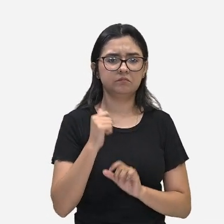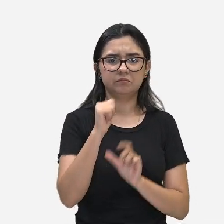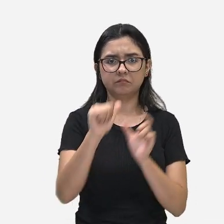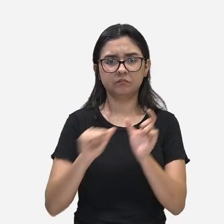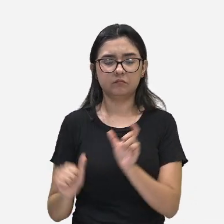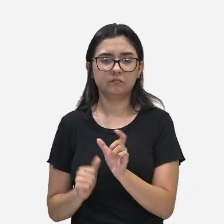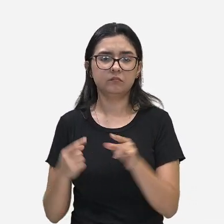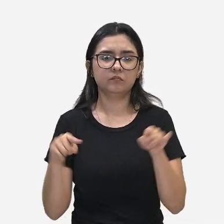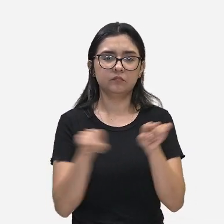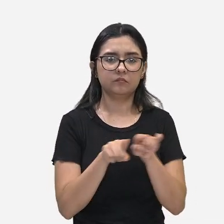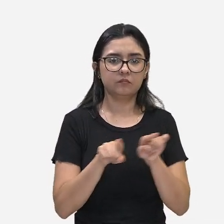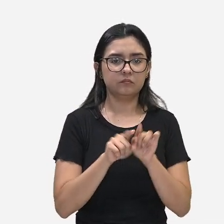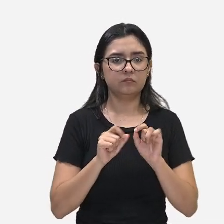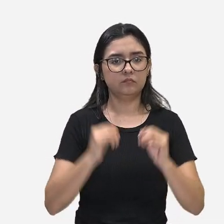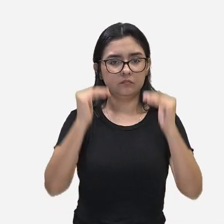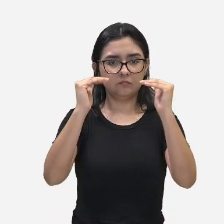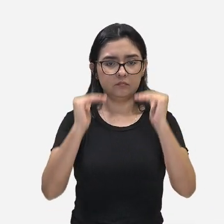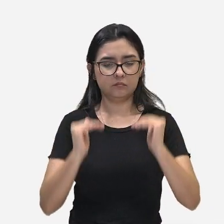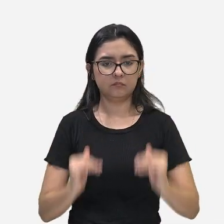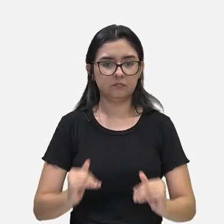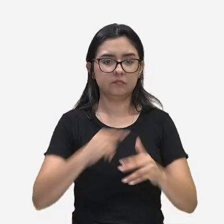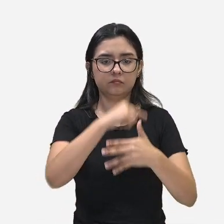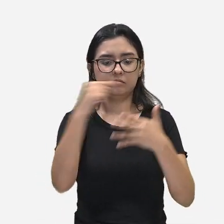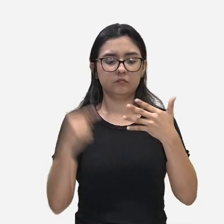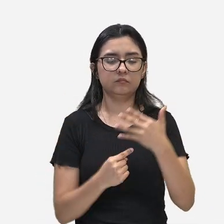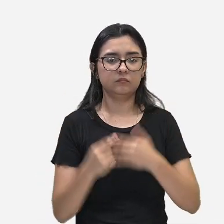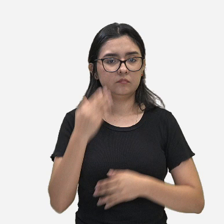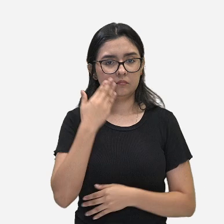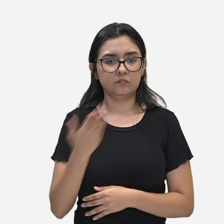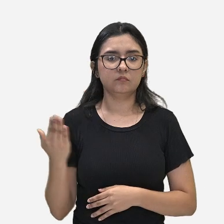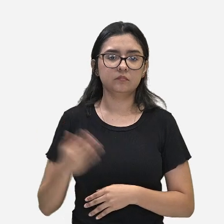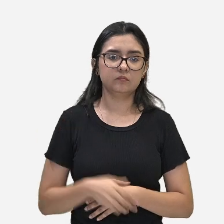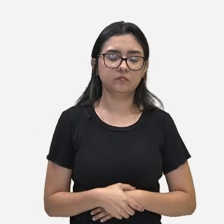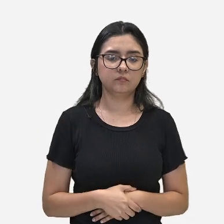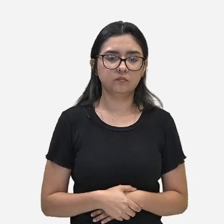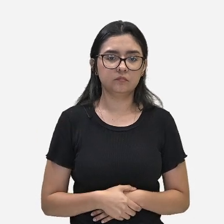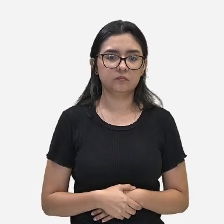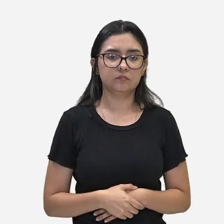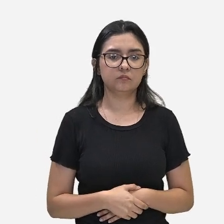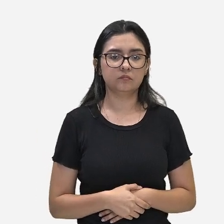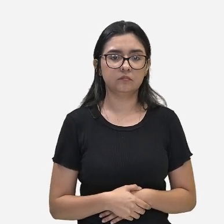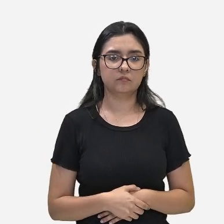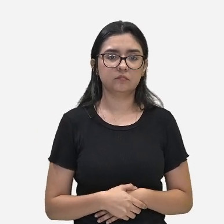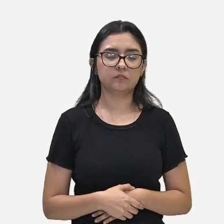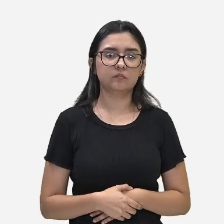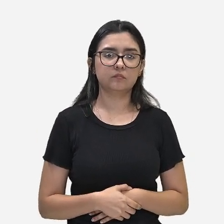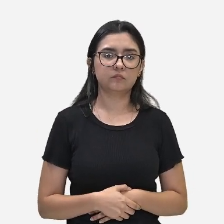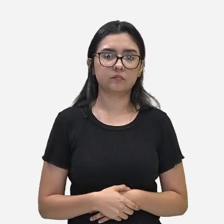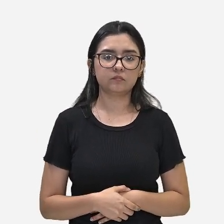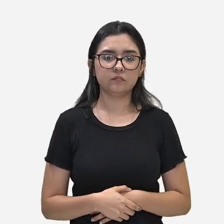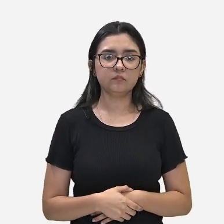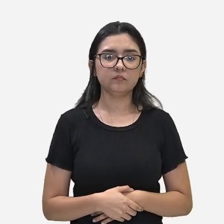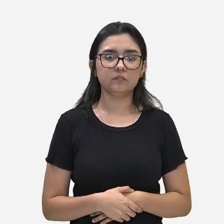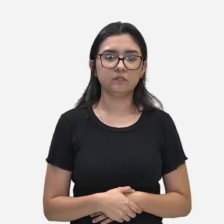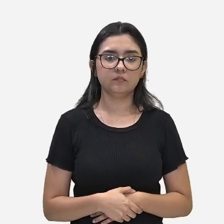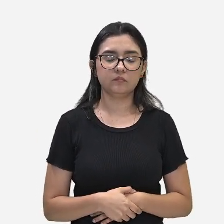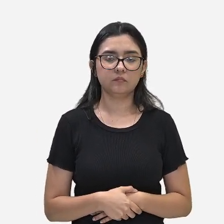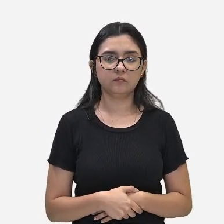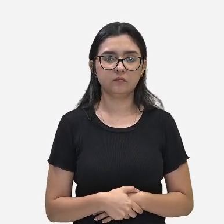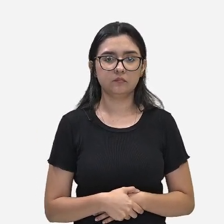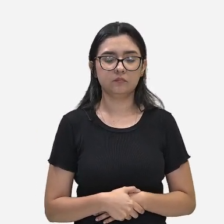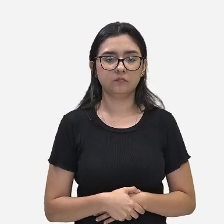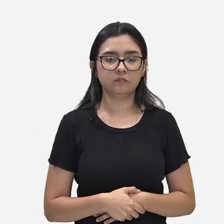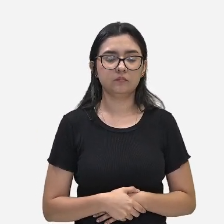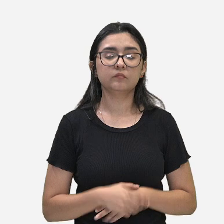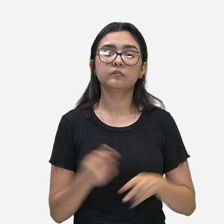padrão. Dar, di, diste, dio, dimos, distes e dieron. Na verdade, ele não tem um padrão.